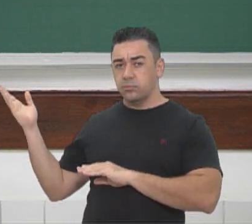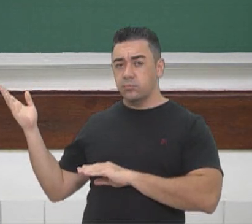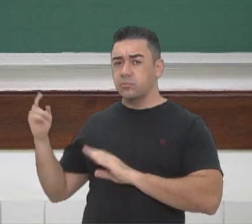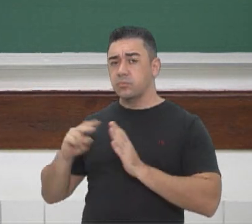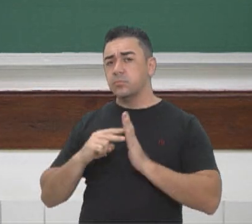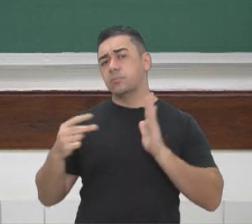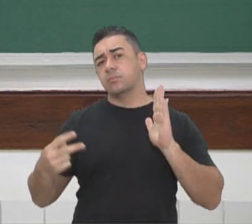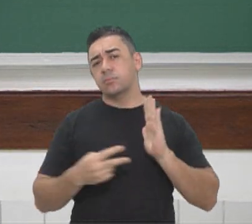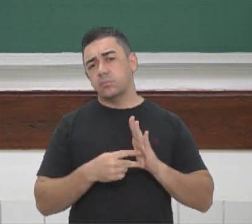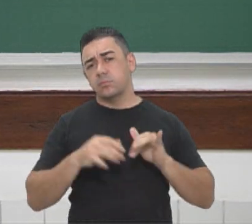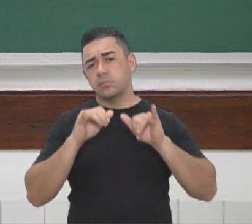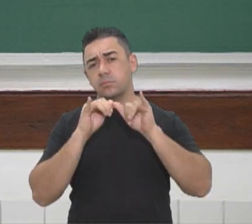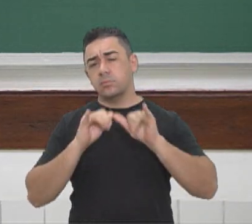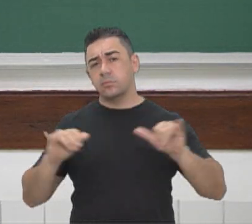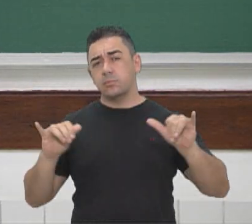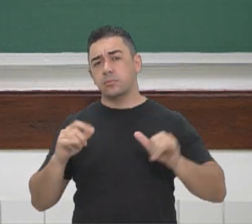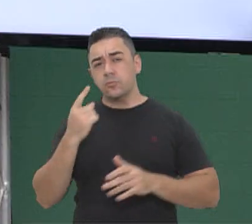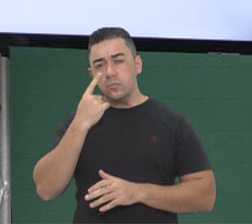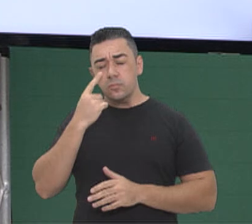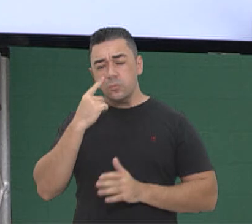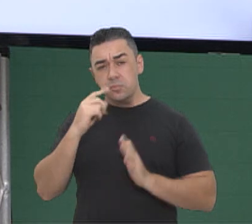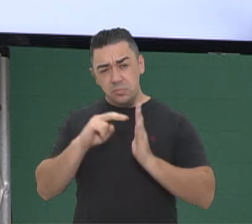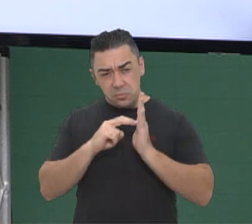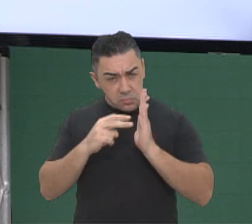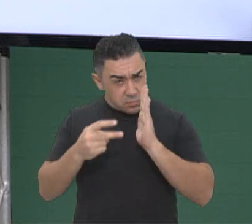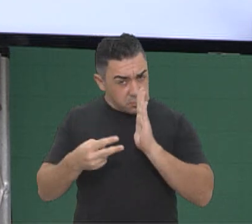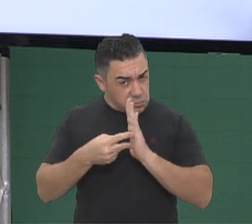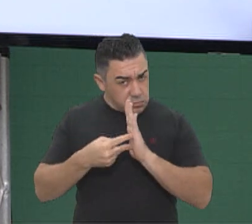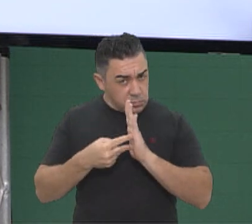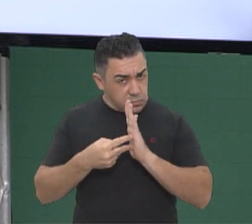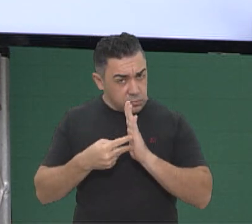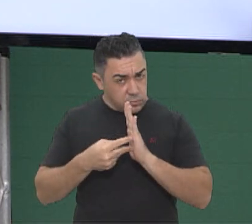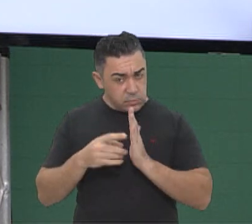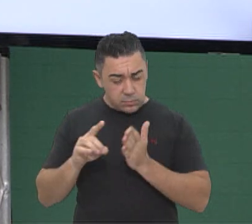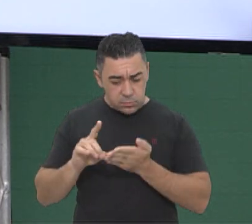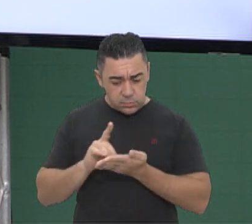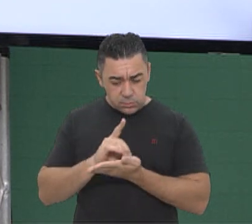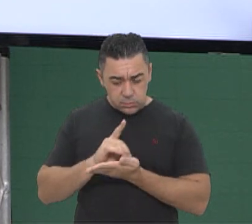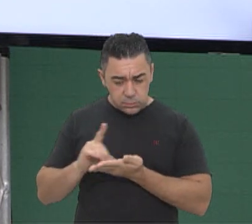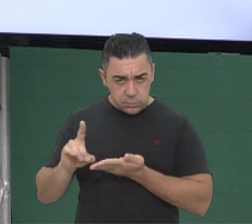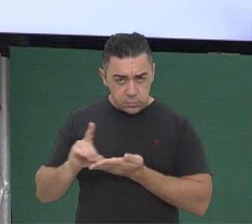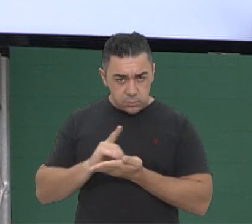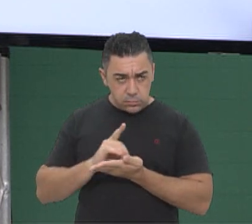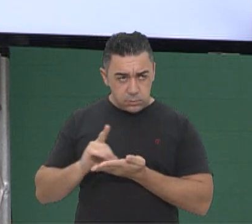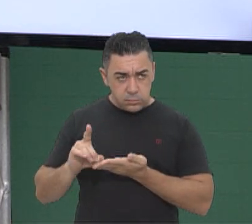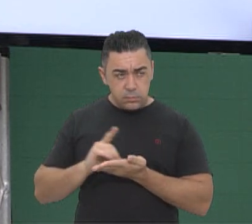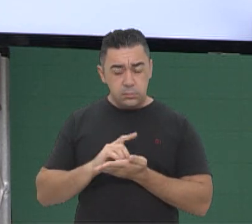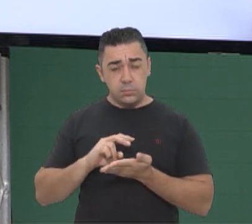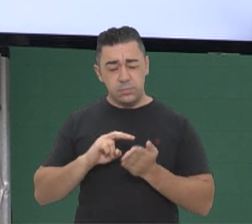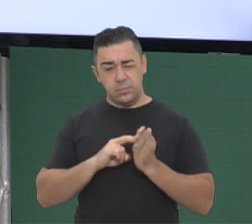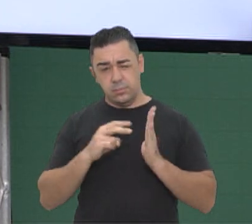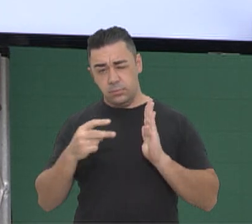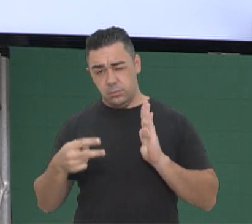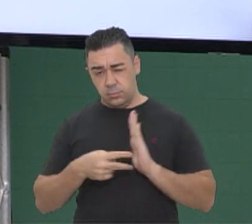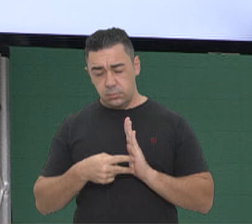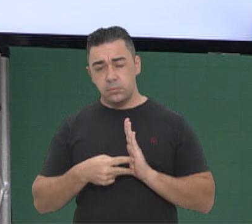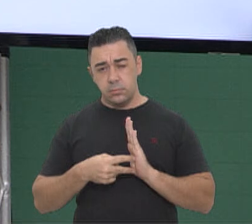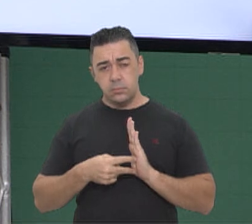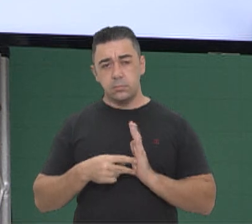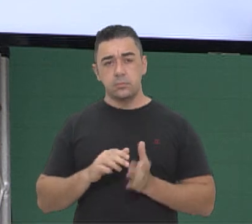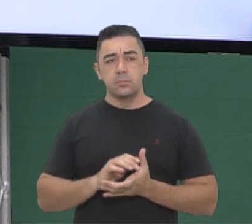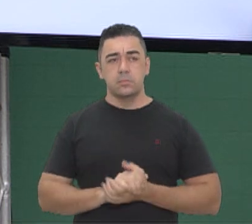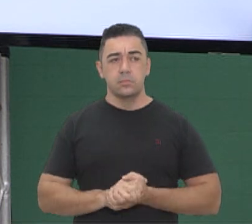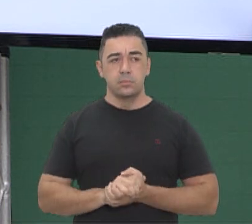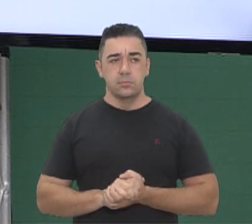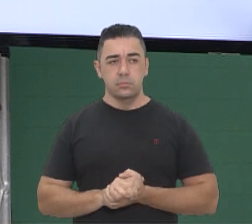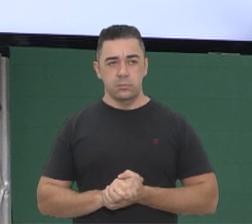se entende por notícia? Olha só o significado, lembram? Dicionarizado, o significado de um dicionário. Traz